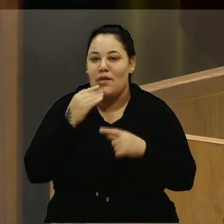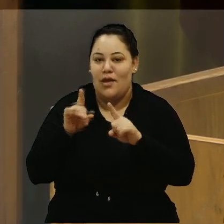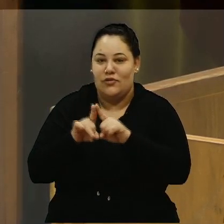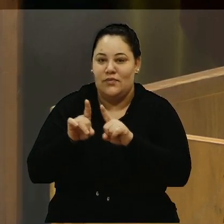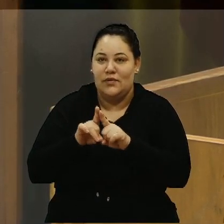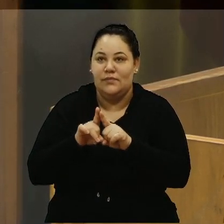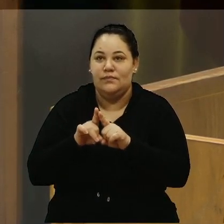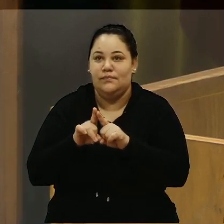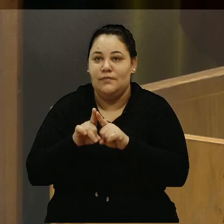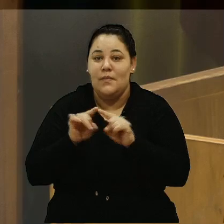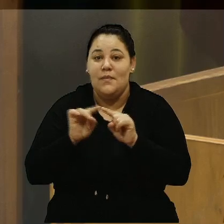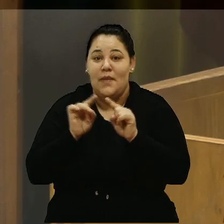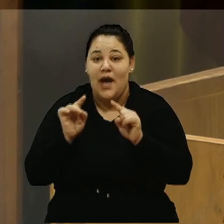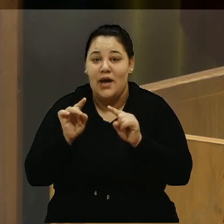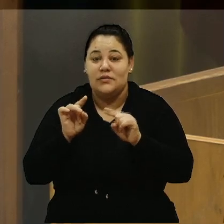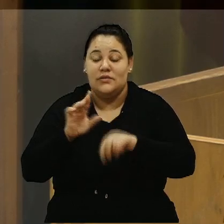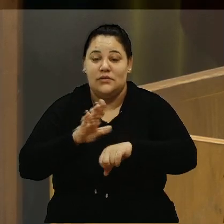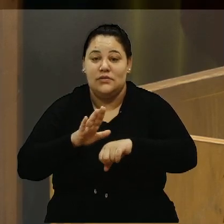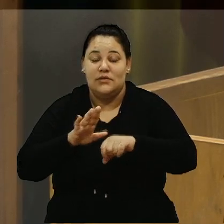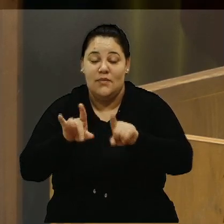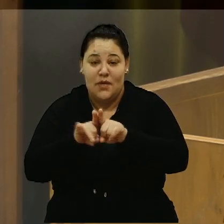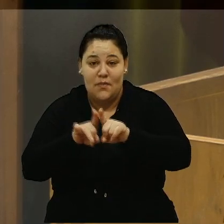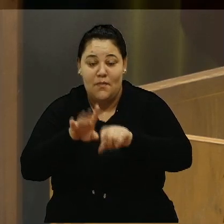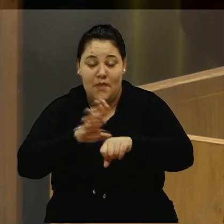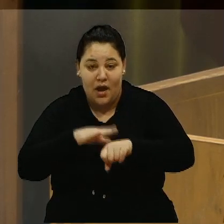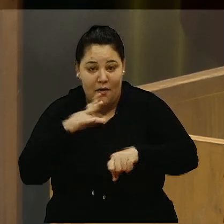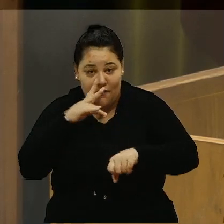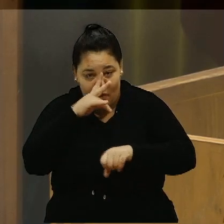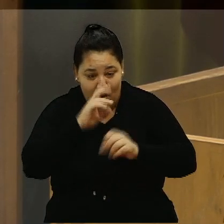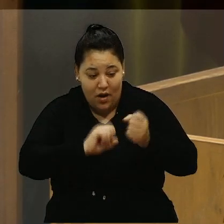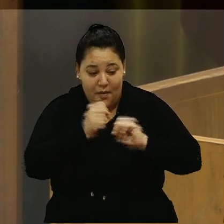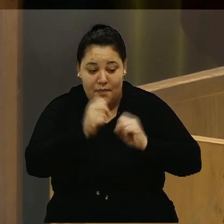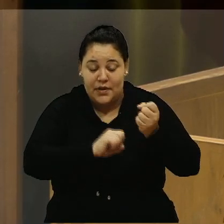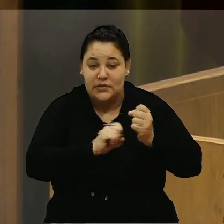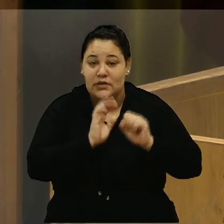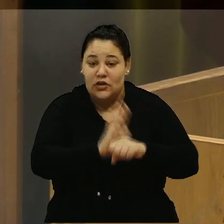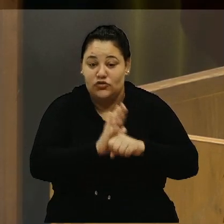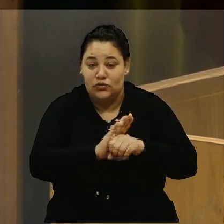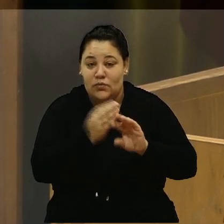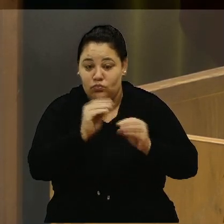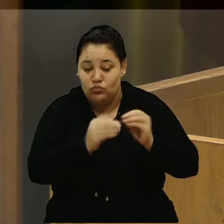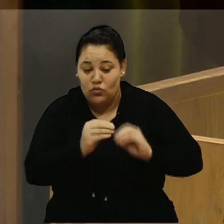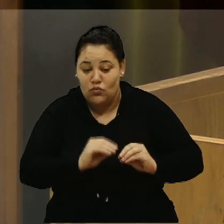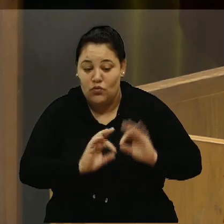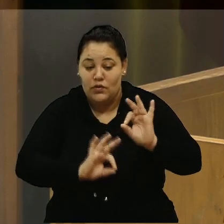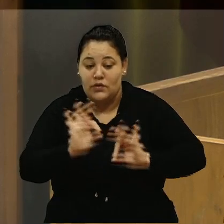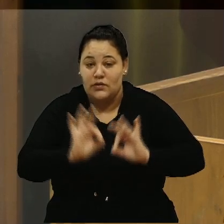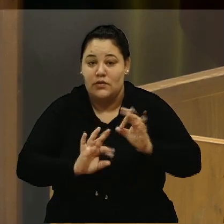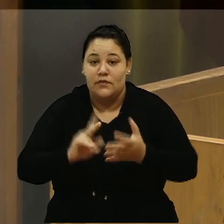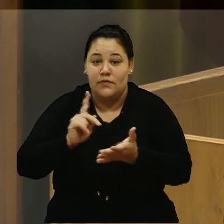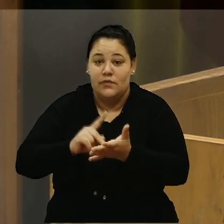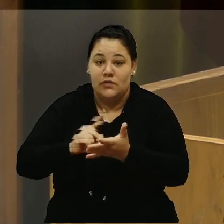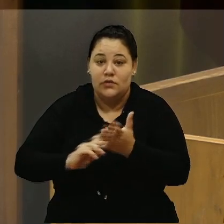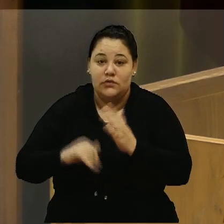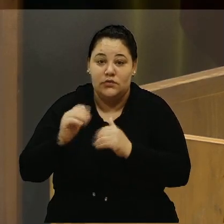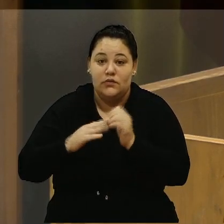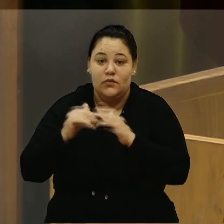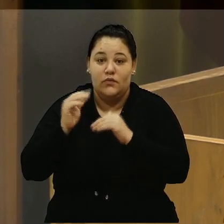também fortaleceram a indústria e ajudaram a moldar a nossa cidade como um verdadeiro polo de